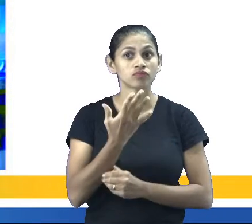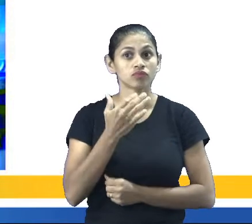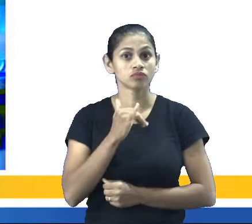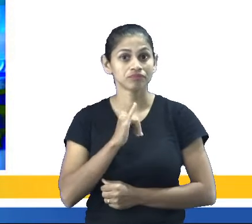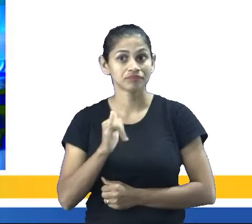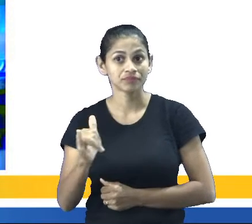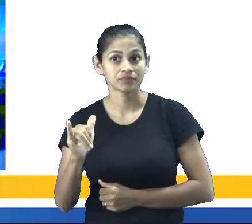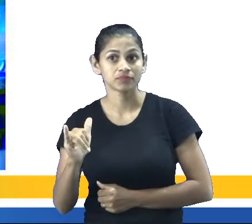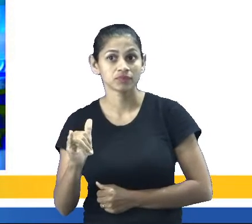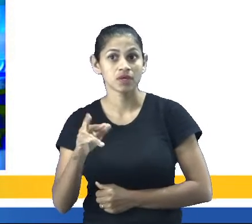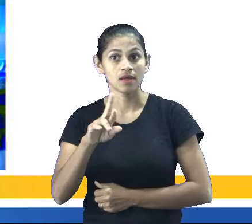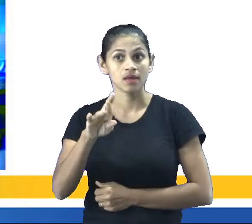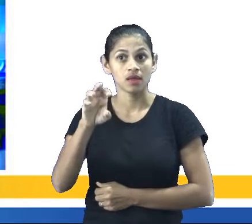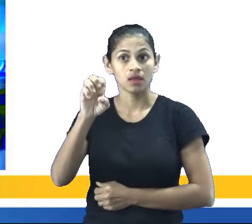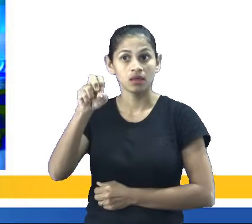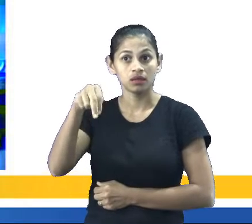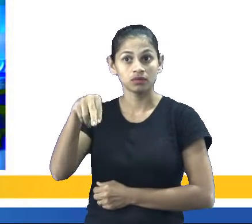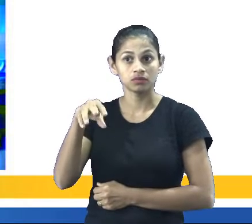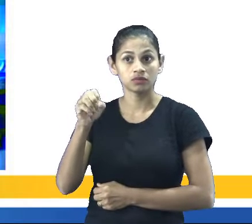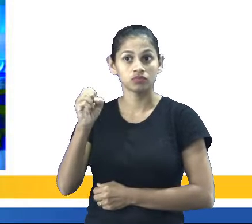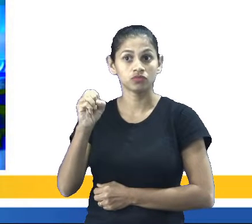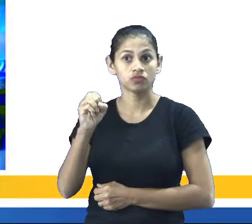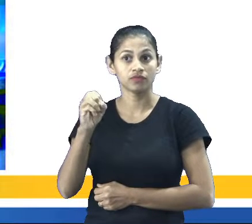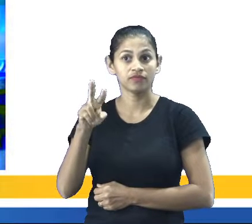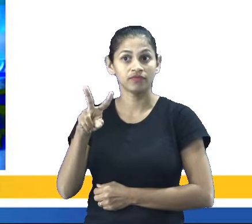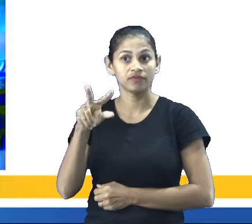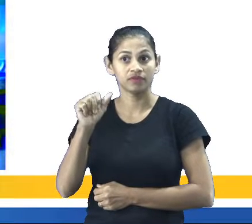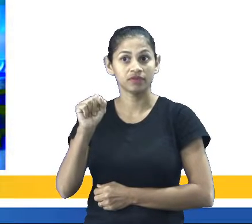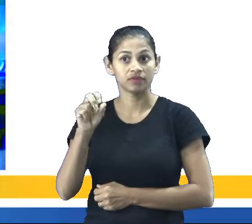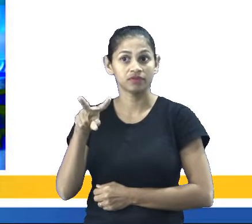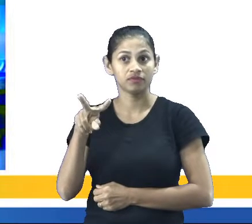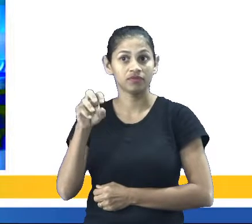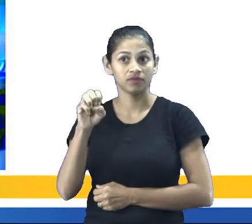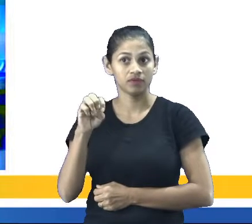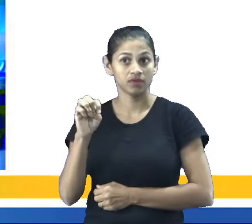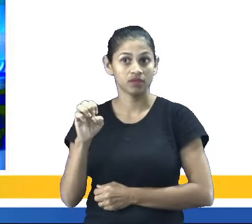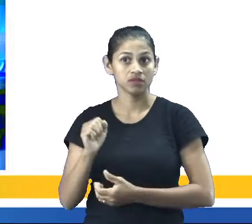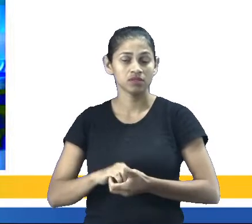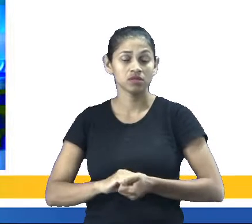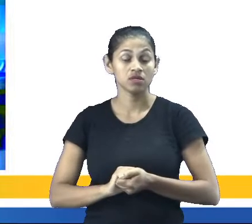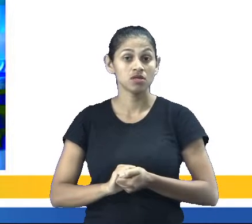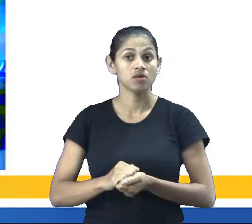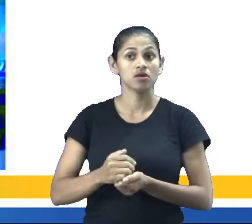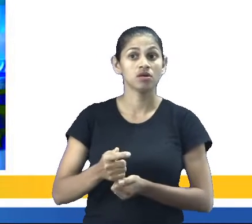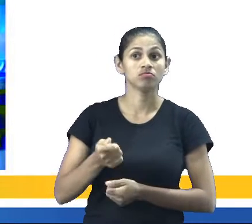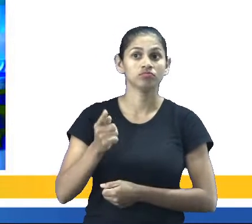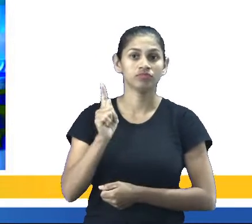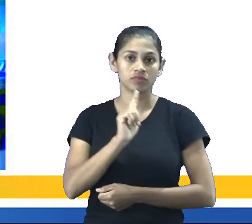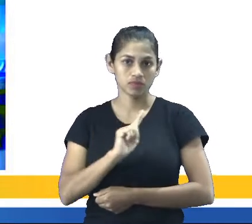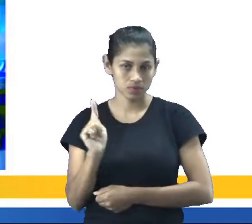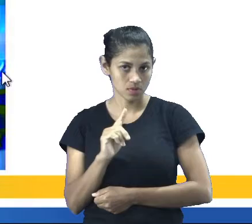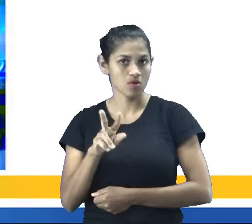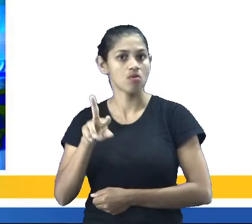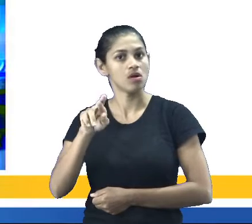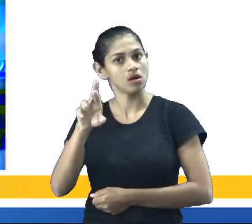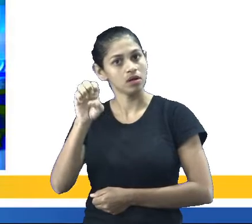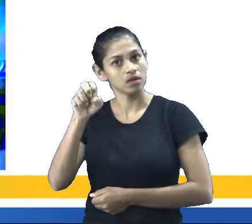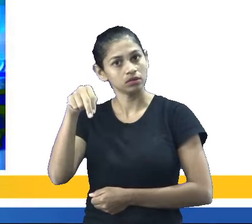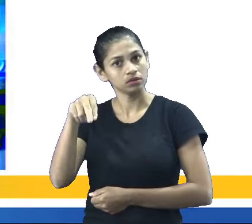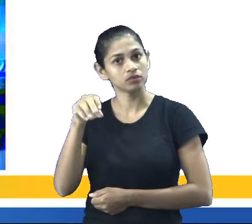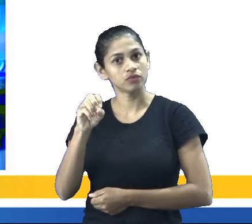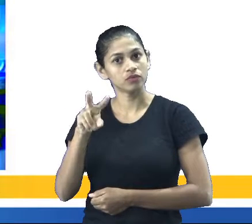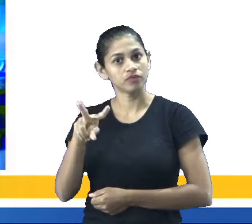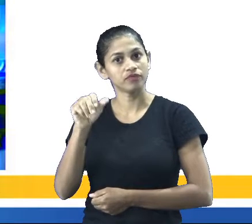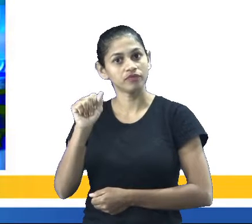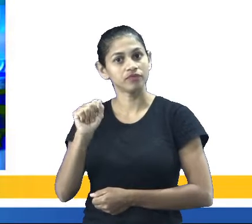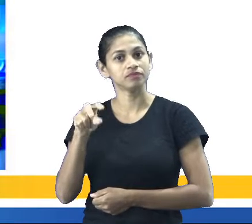renováveis versus as fontes de energias que não são renováveis. Então aí, como exemplo, ó, a gente tem a energia solar, que é uma fonte de